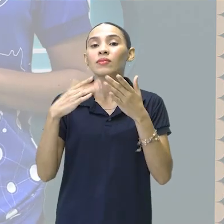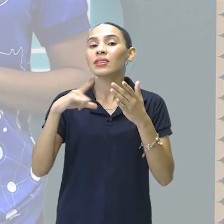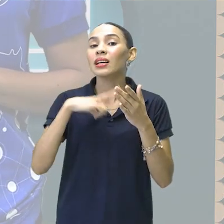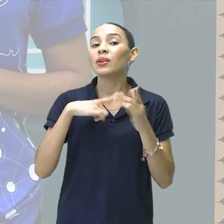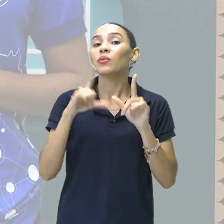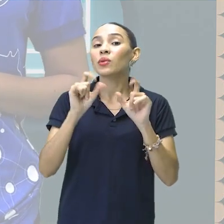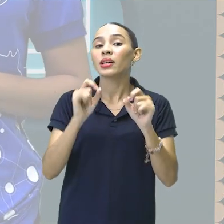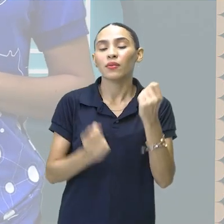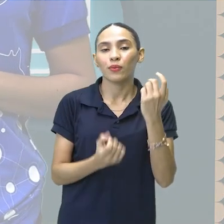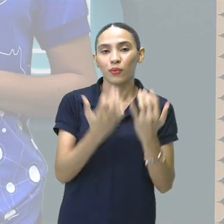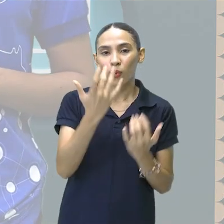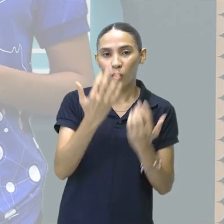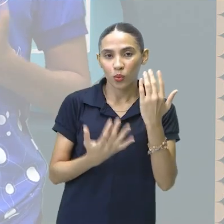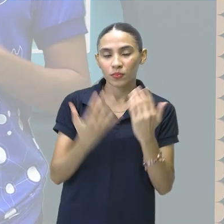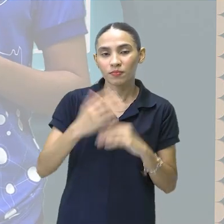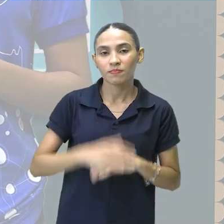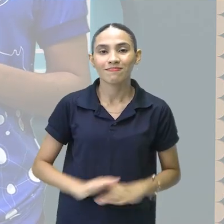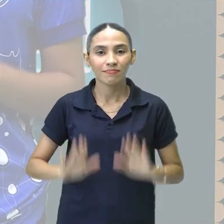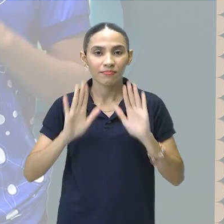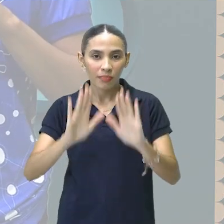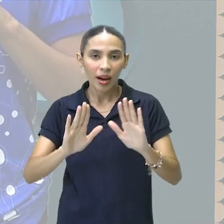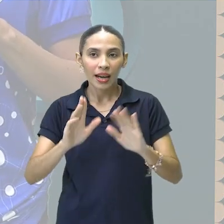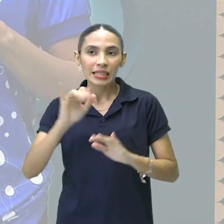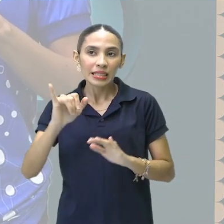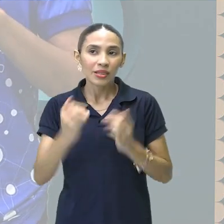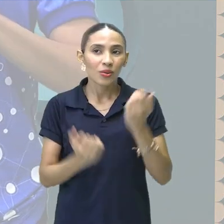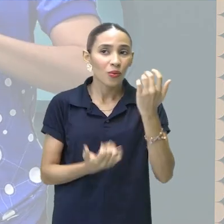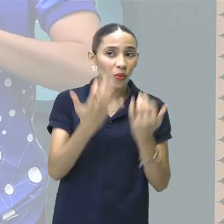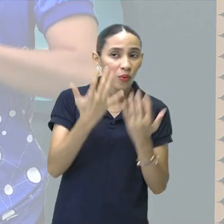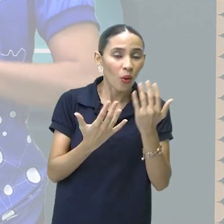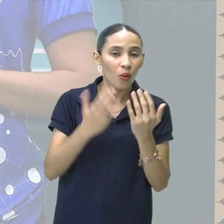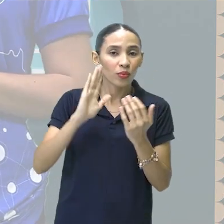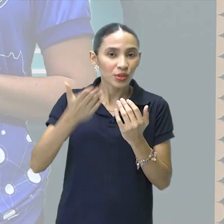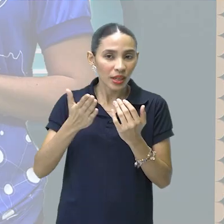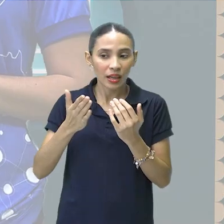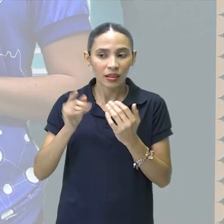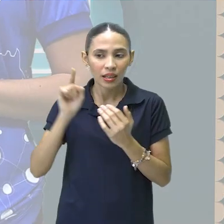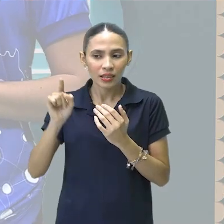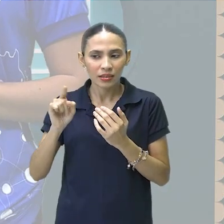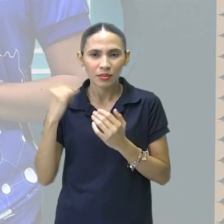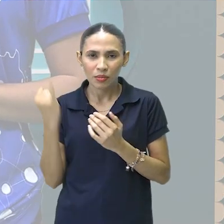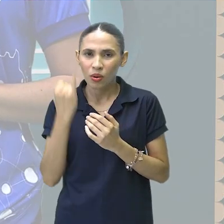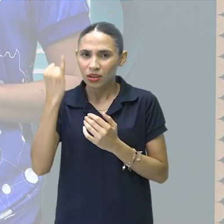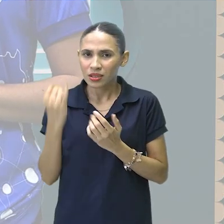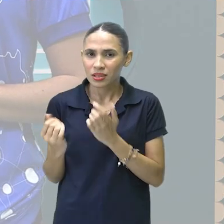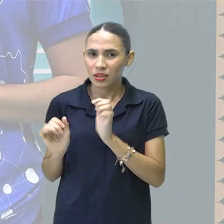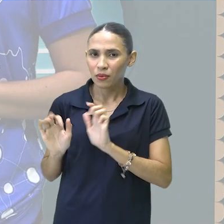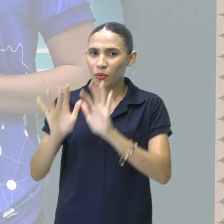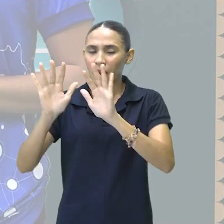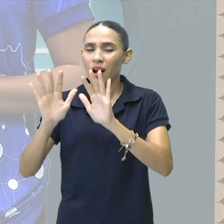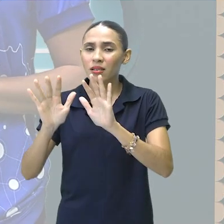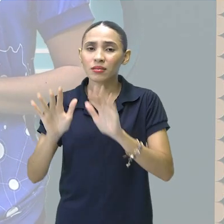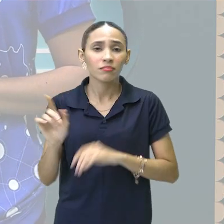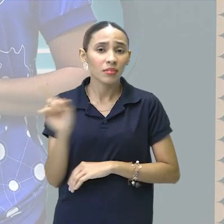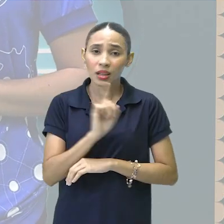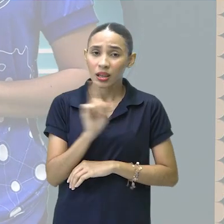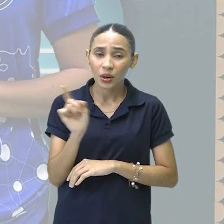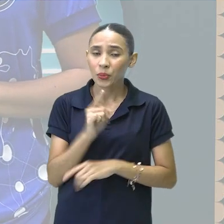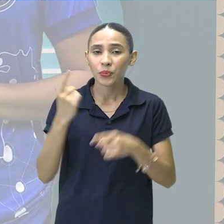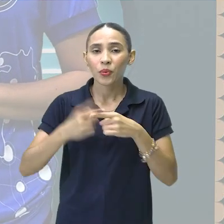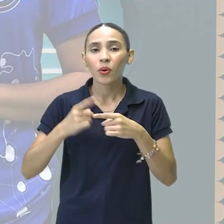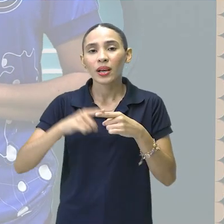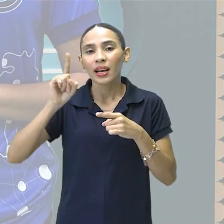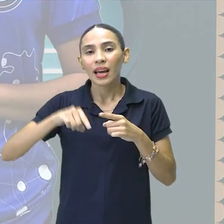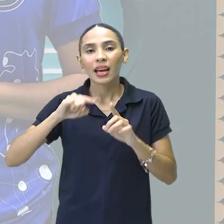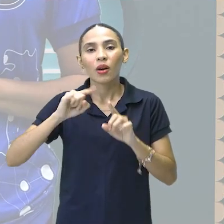tem fogo. Mas, se o fogo já está ali, eu vou dar importância para a fumaça? Não, porque ele